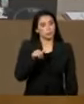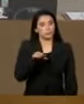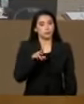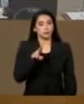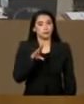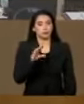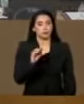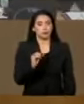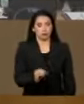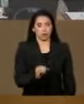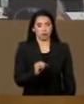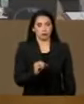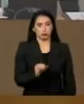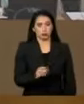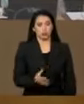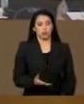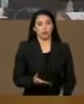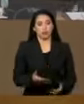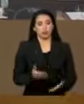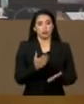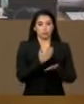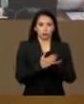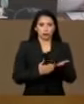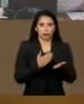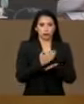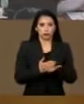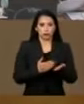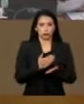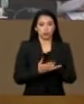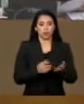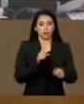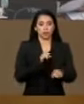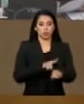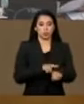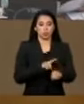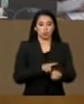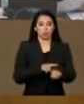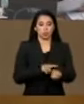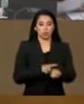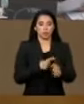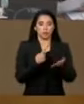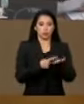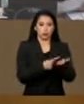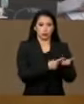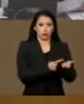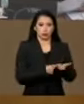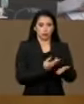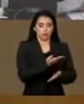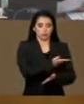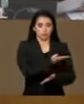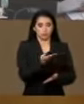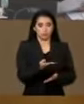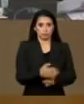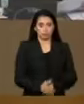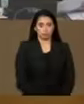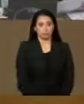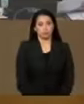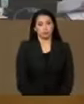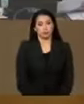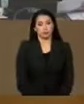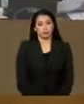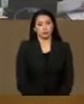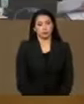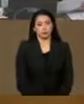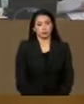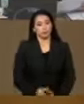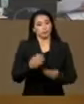de Carvalho, que irão dividir o tempo de acordo com combinação deles próprios. Obrigado,